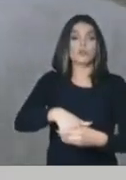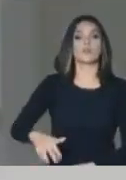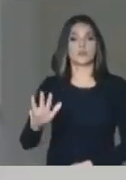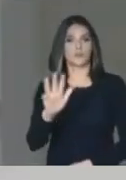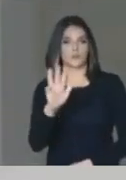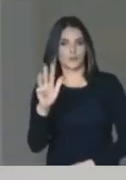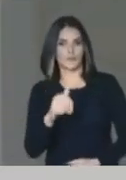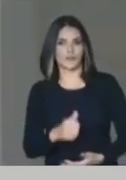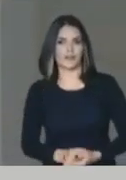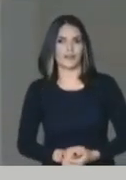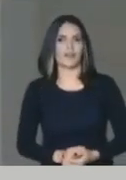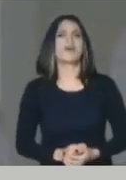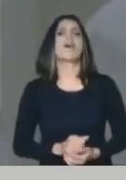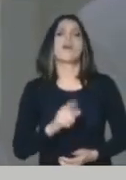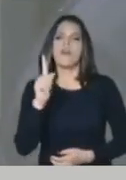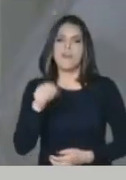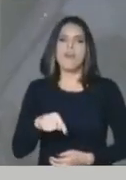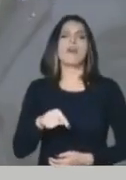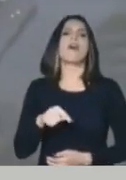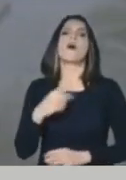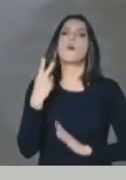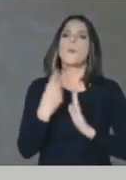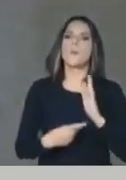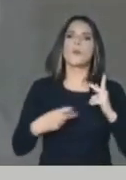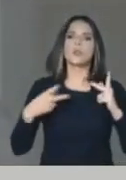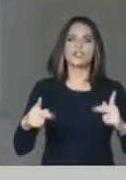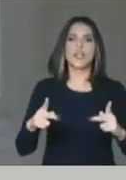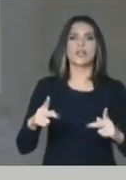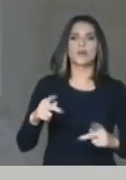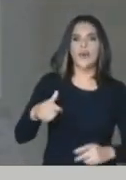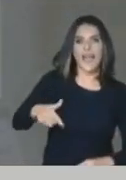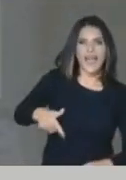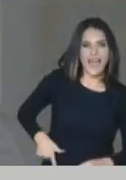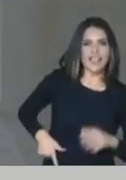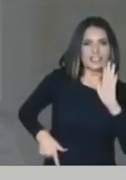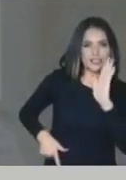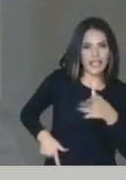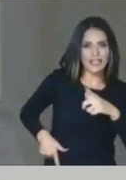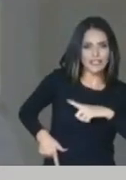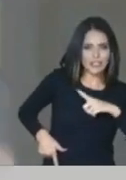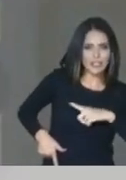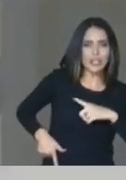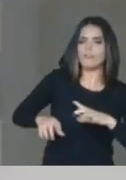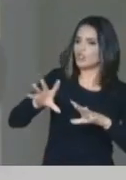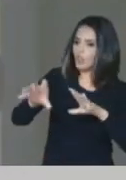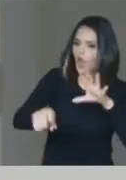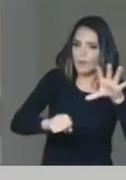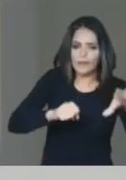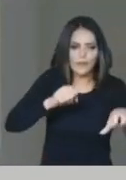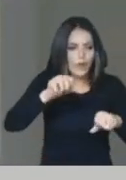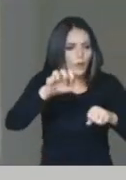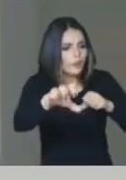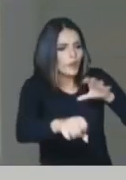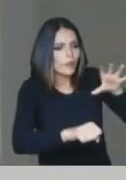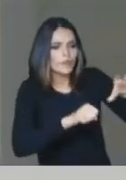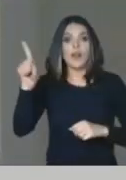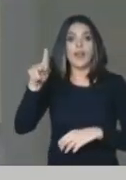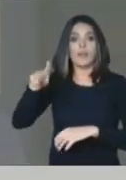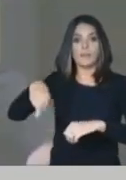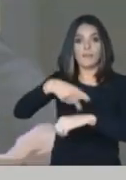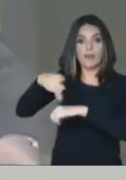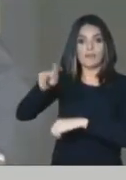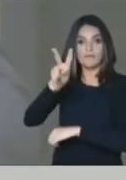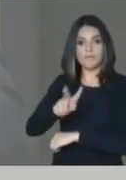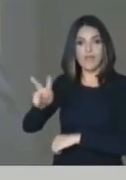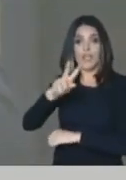Lula, endossou o projeto que desarmou a população, que um projeto que inclusive foi copiado por Maduro na Venezuela.